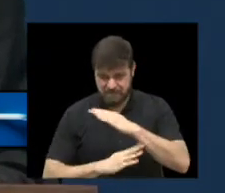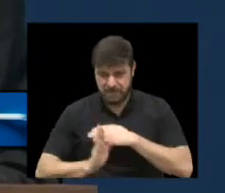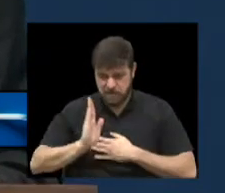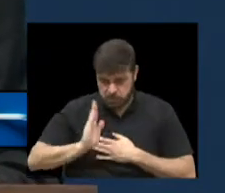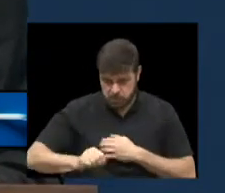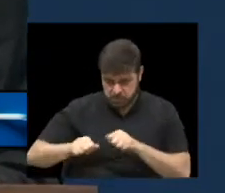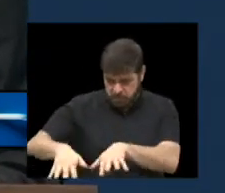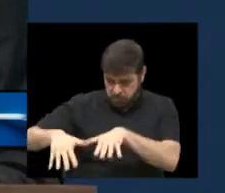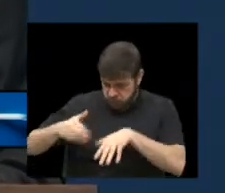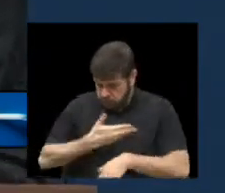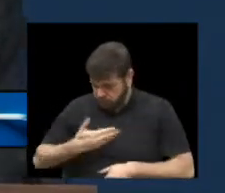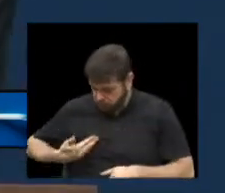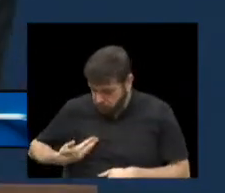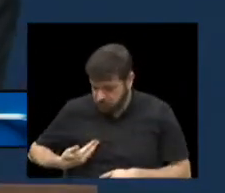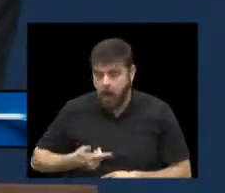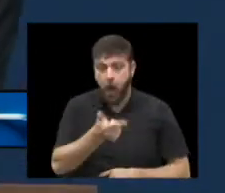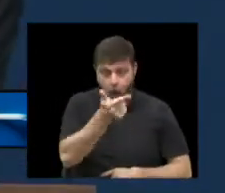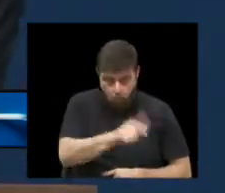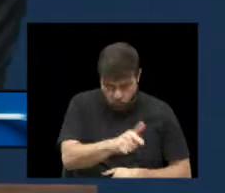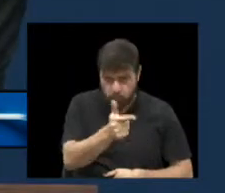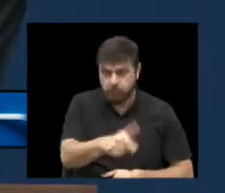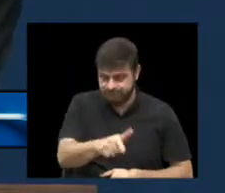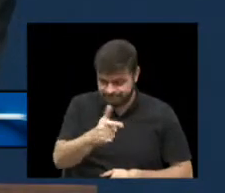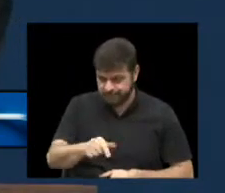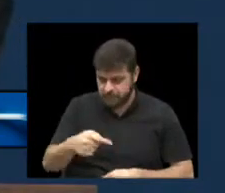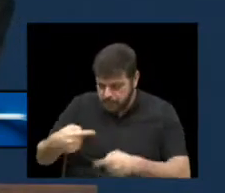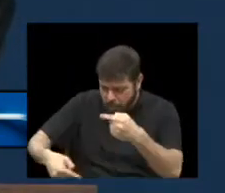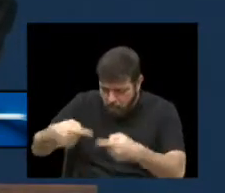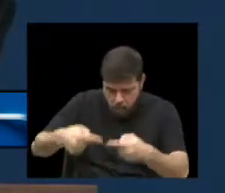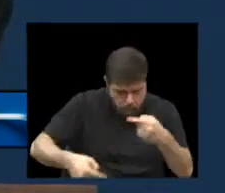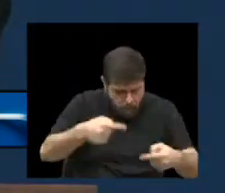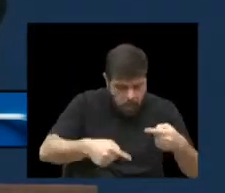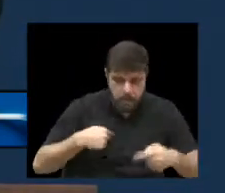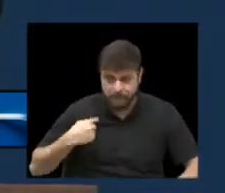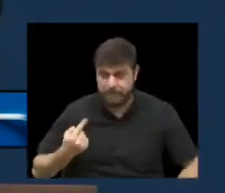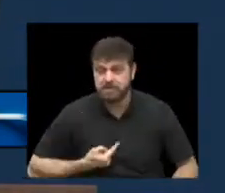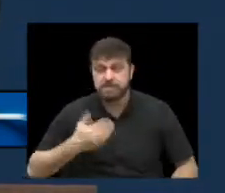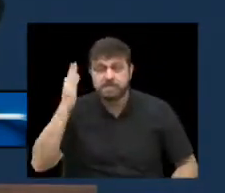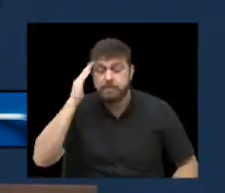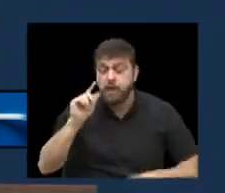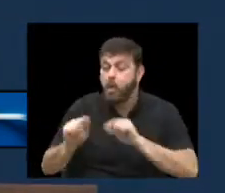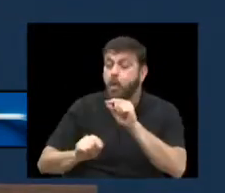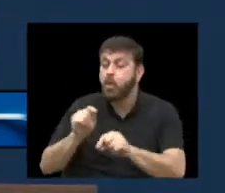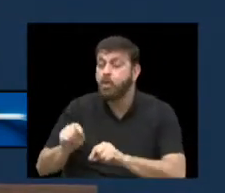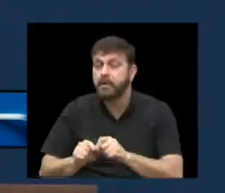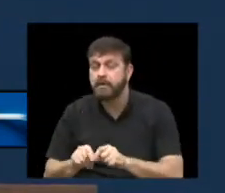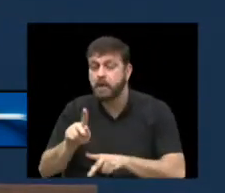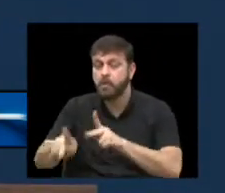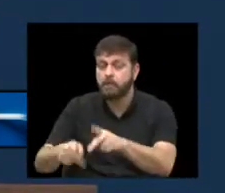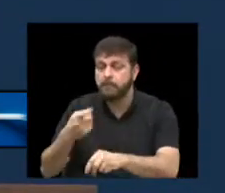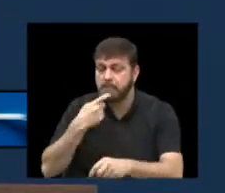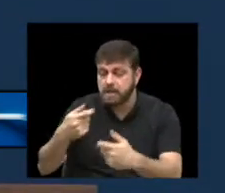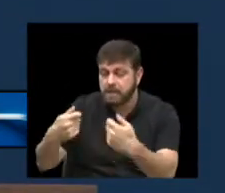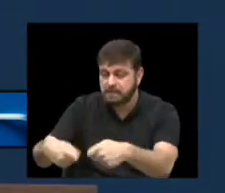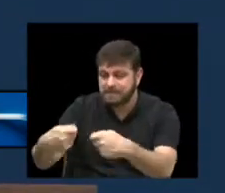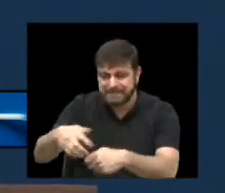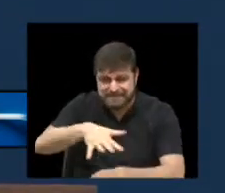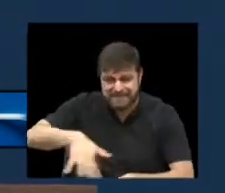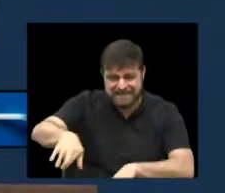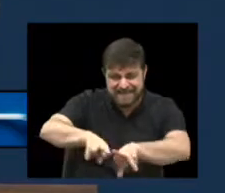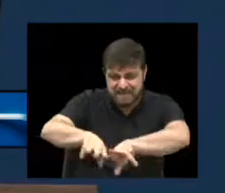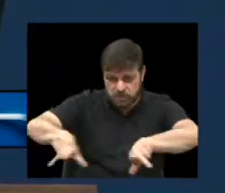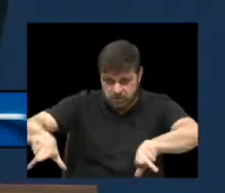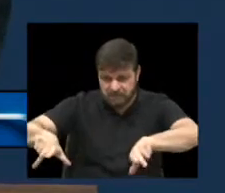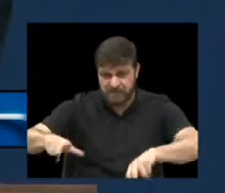audiência pública, teremos que fazer outras para tentar incorporar aquilo que a cidade precisa em todas as áreas com